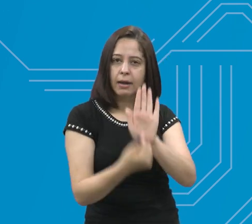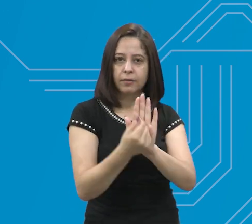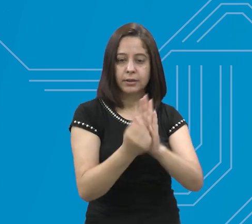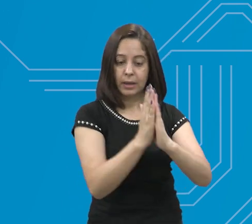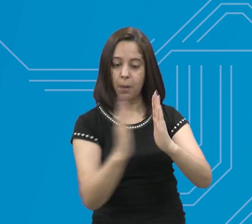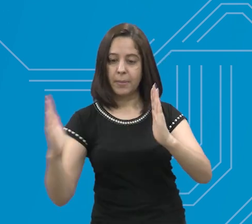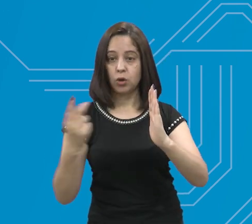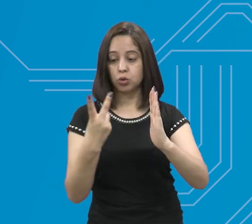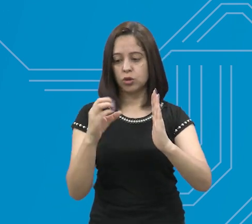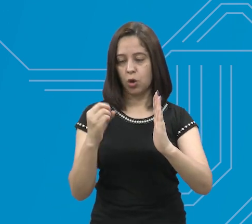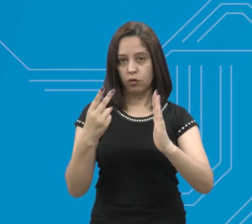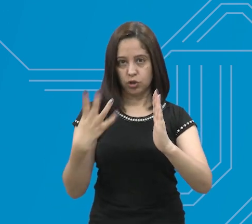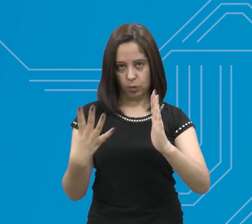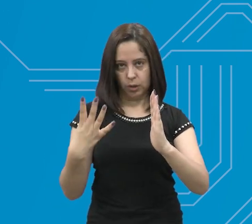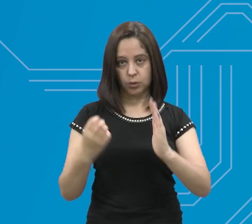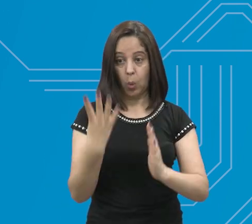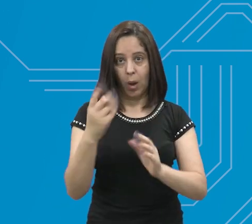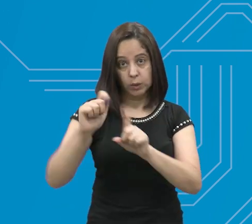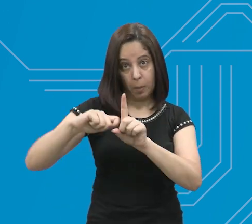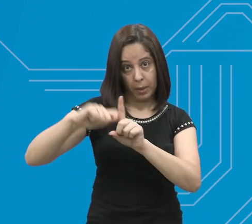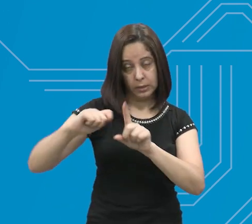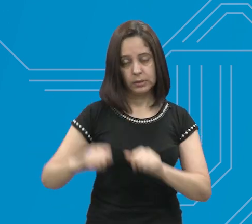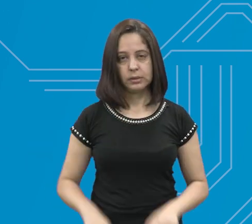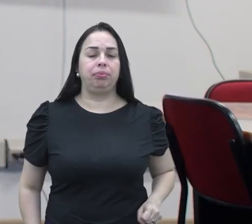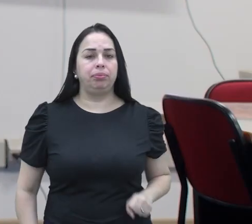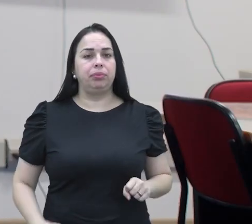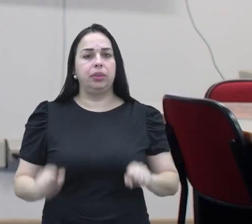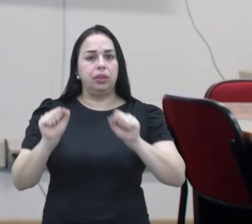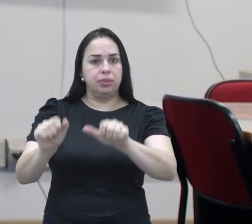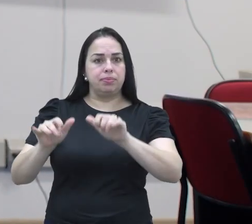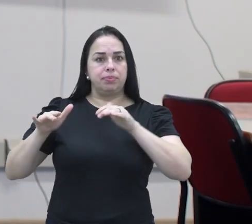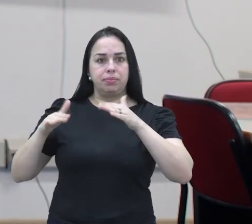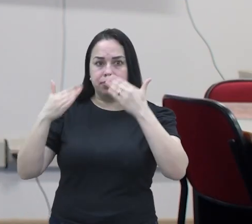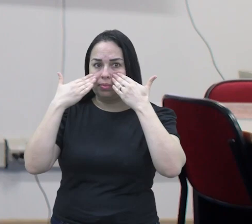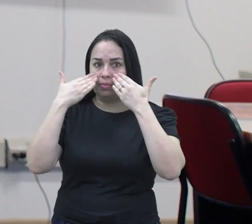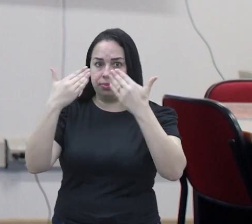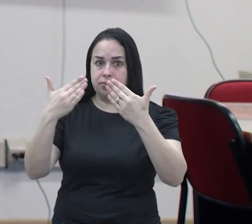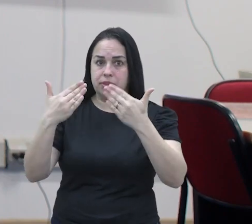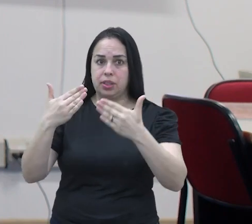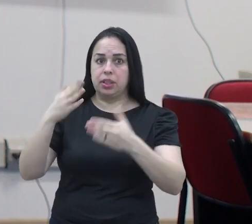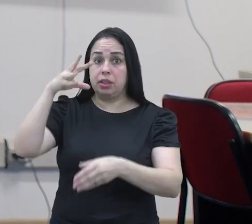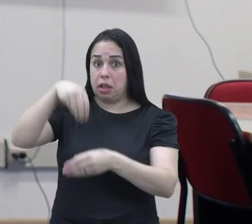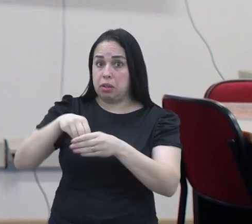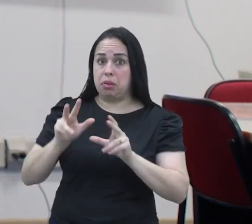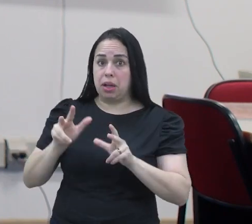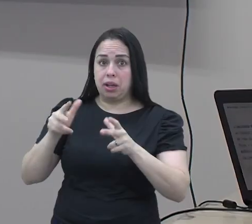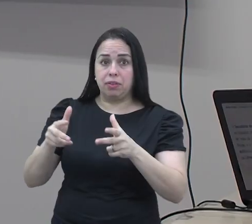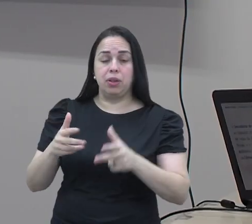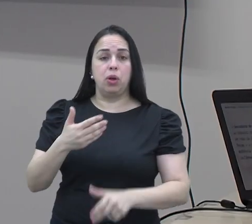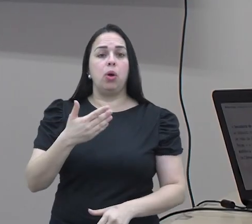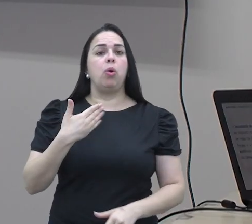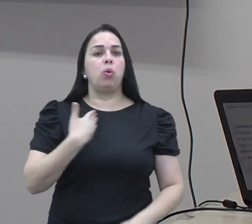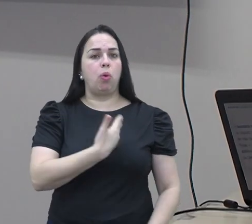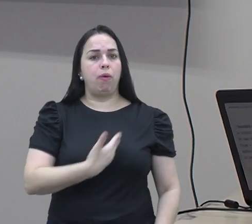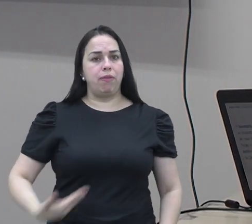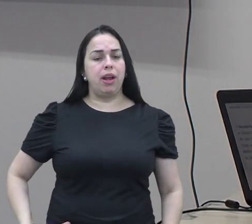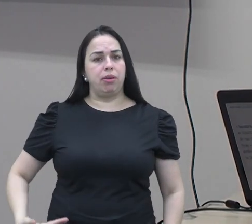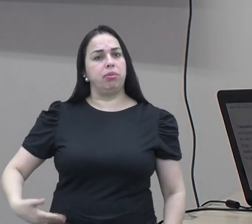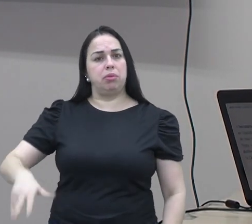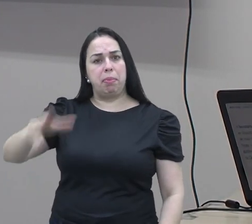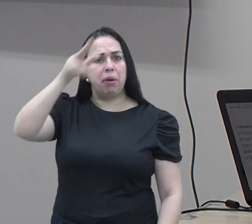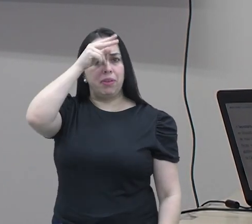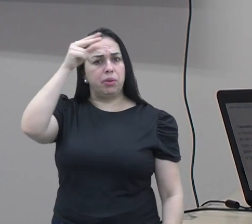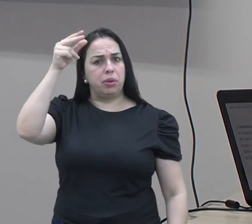do segundo quadrimestre de 2024. Em audiência pública realizada na Câmara, o governo